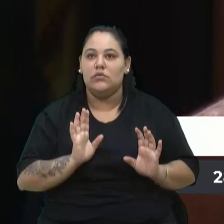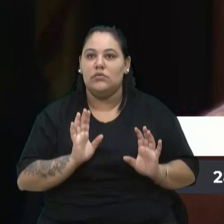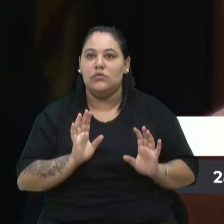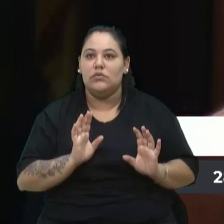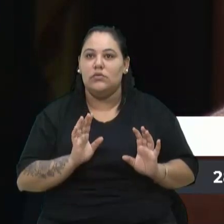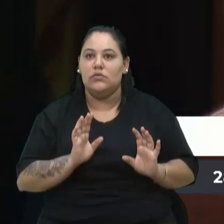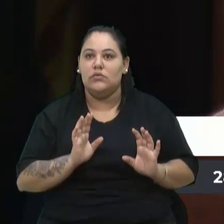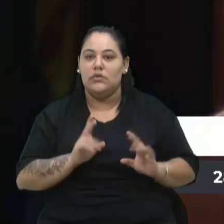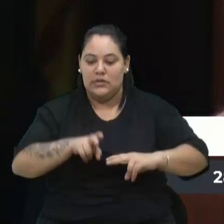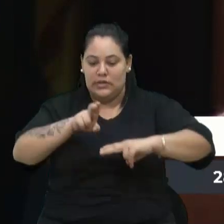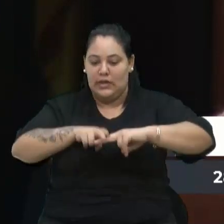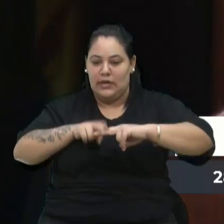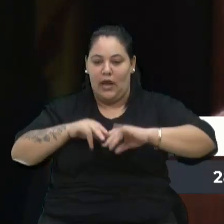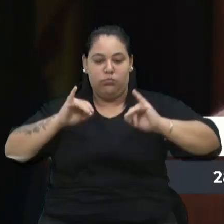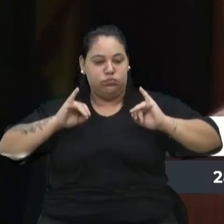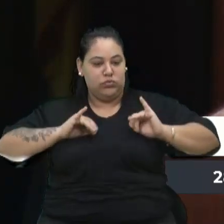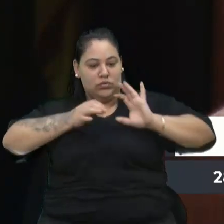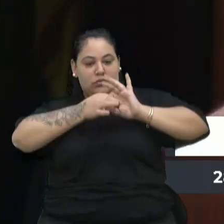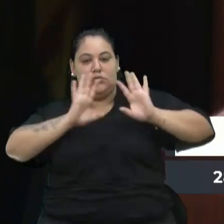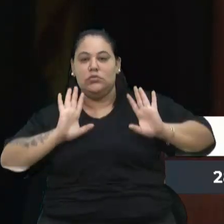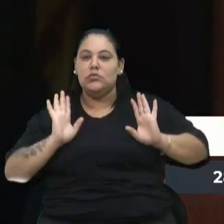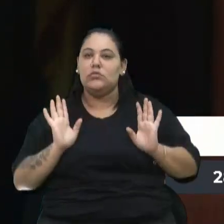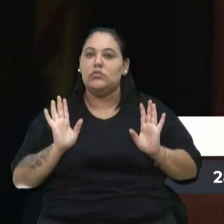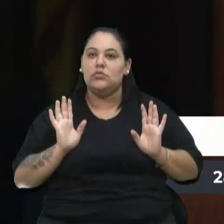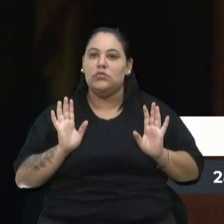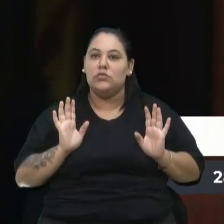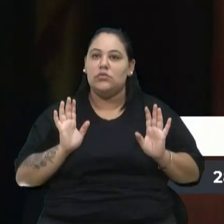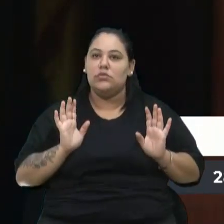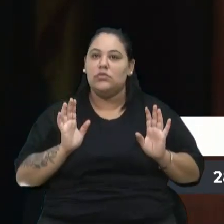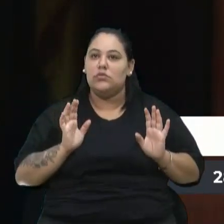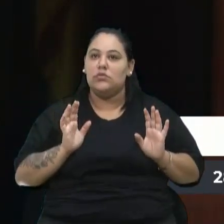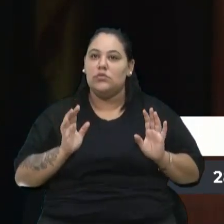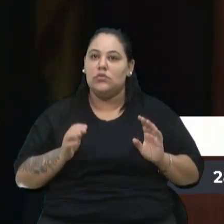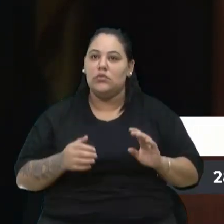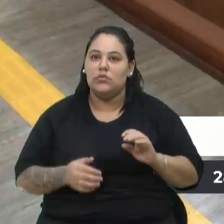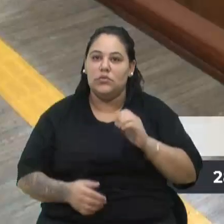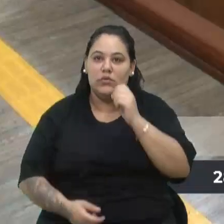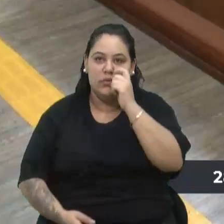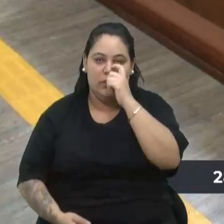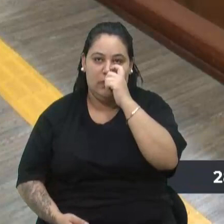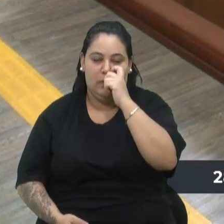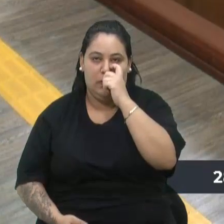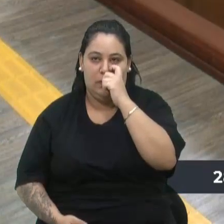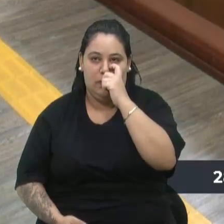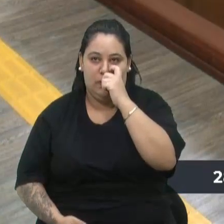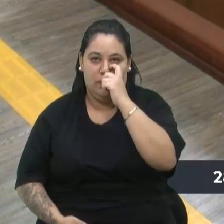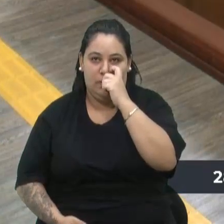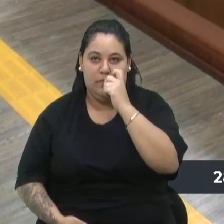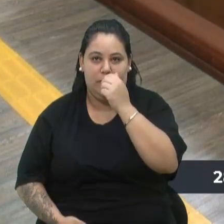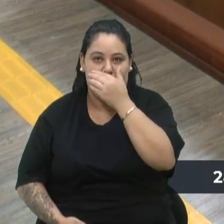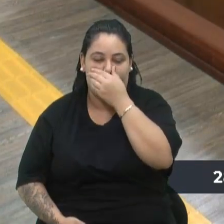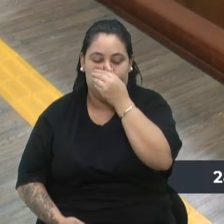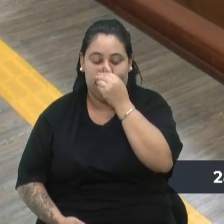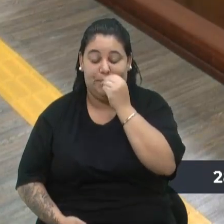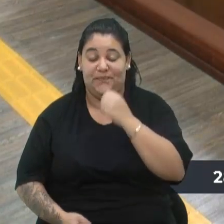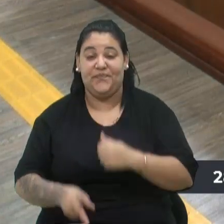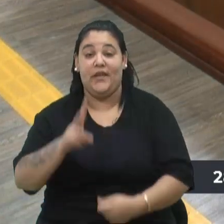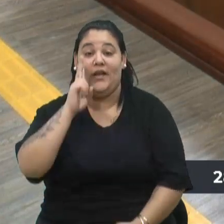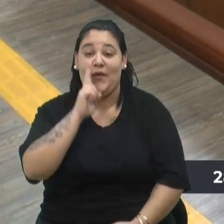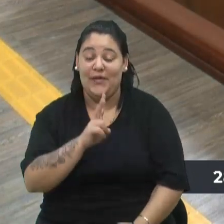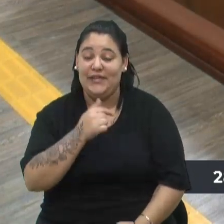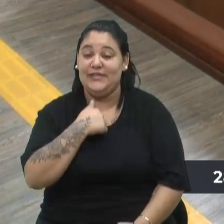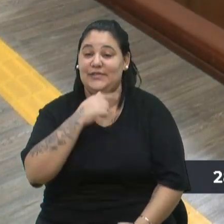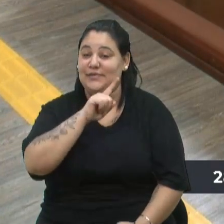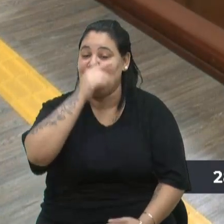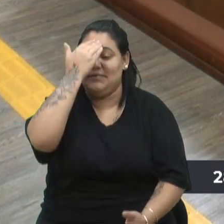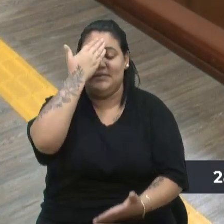lá, tranquilo, à vontade. Sua parte, vereador Bressan. Obrigado, vereador Bortola. Olha, é inacreditável a